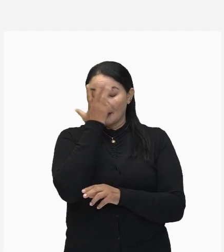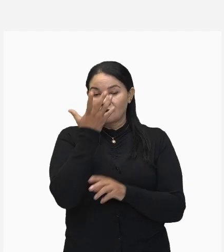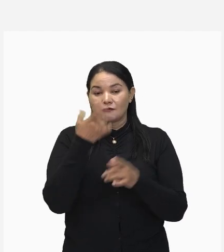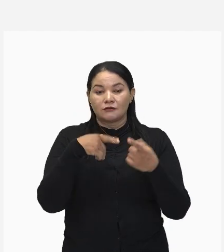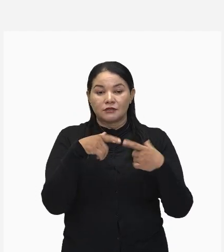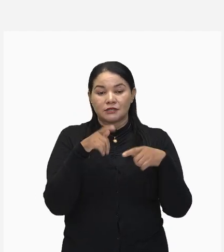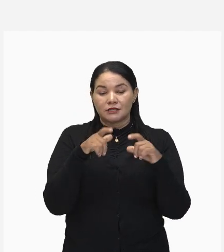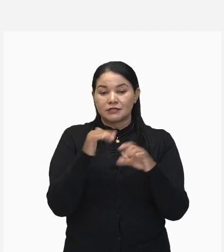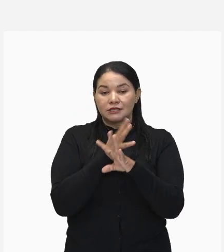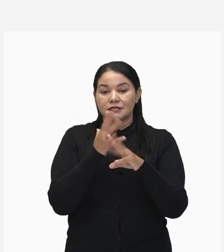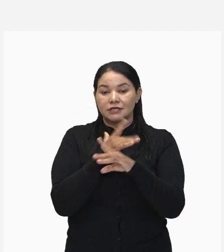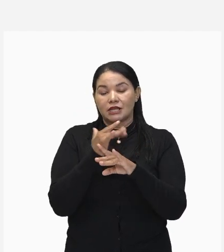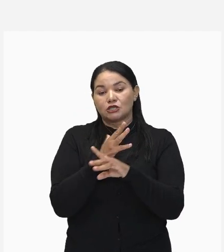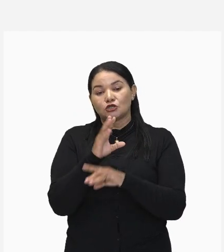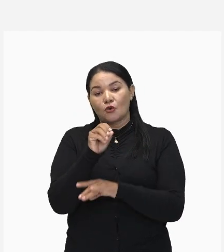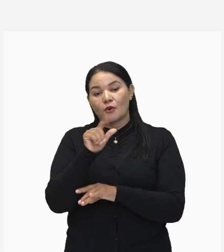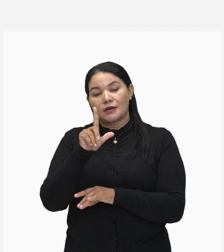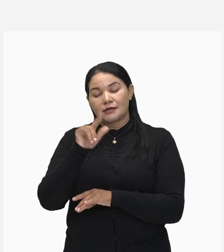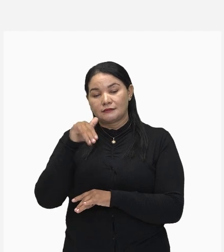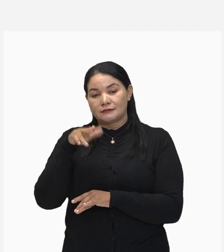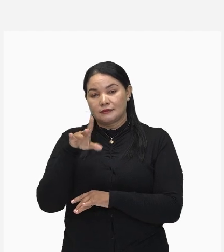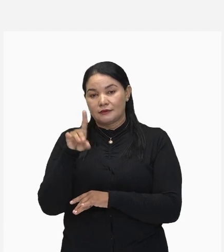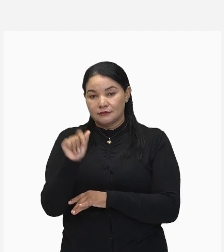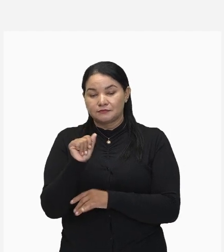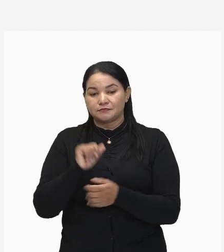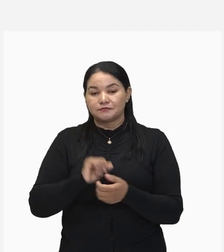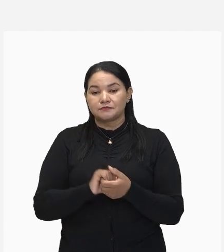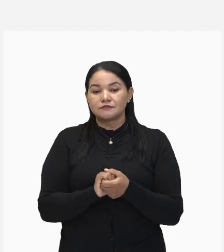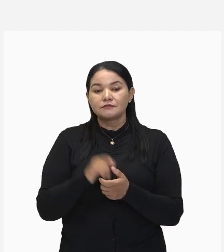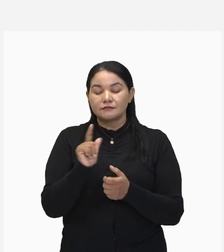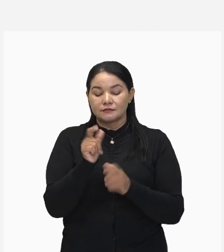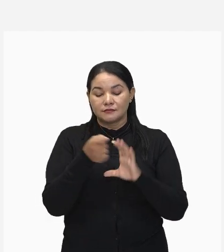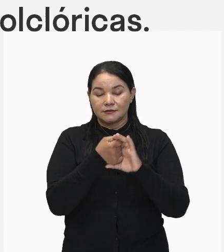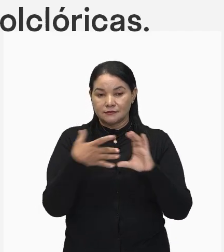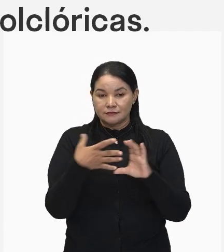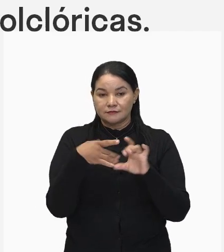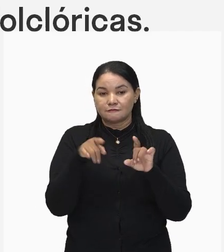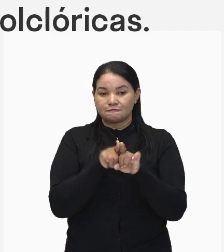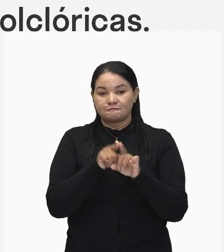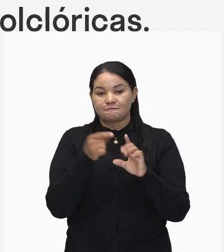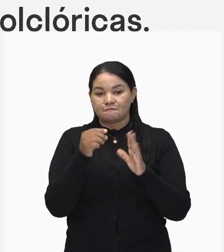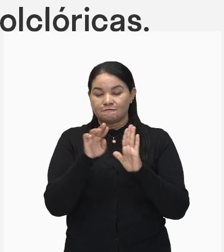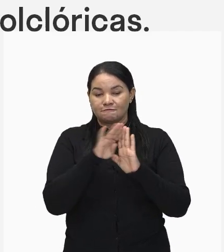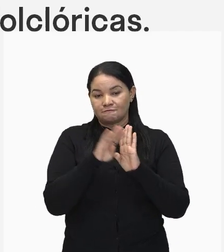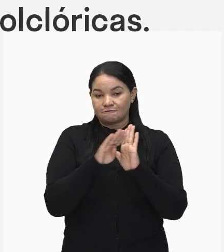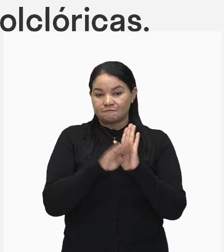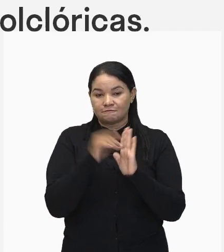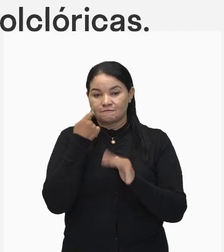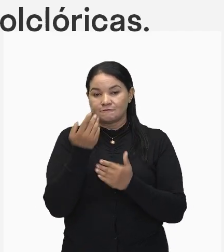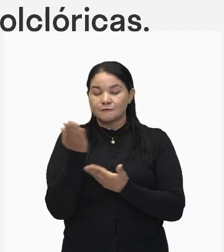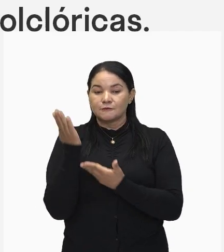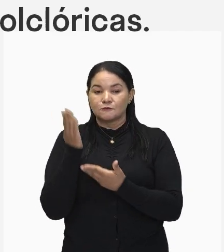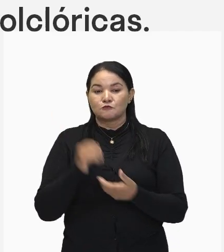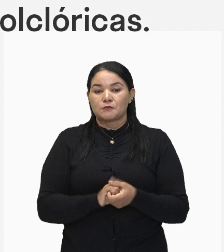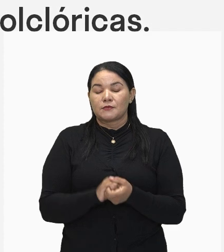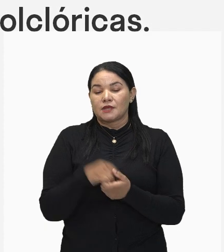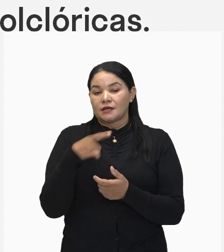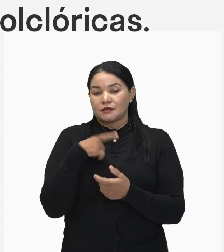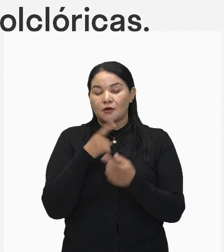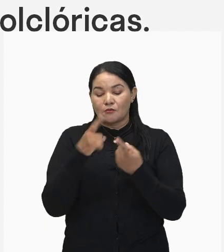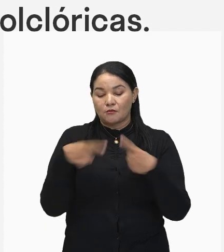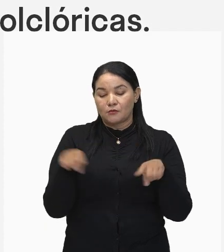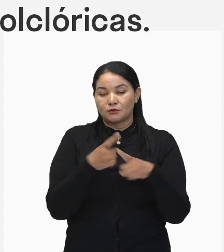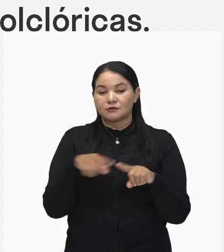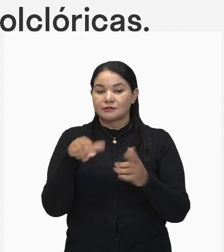e Recife. E agora vamos falar para vocês as características do frevo. Presença de música e dança,